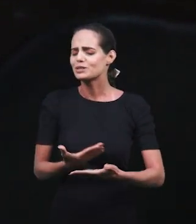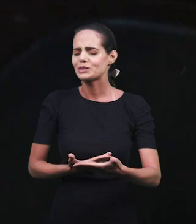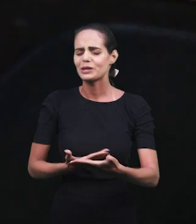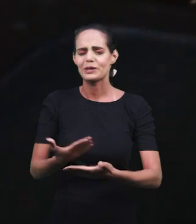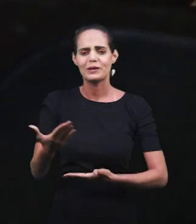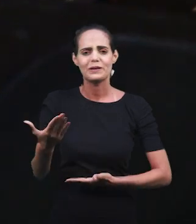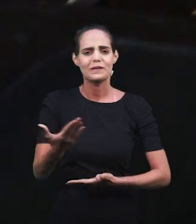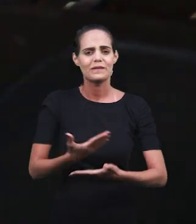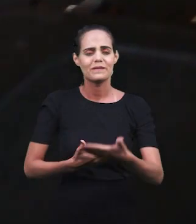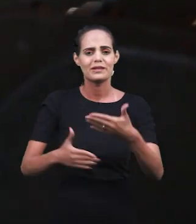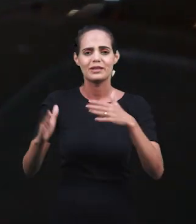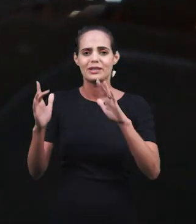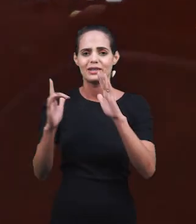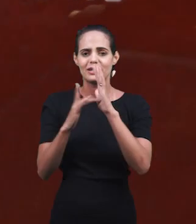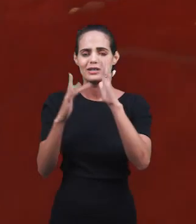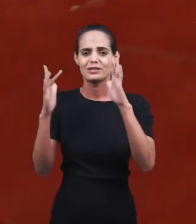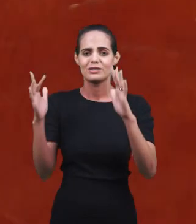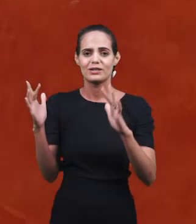Jesus,